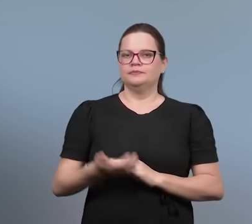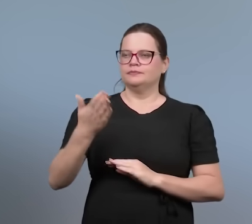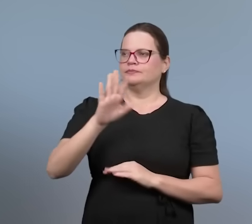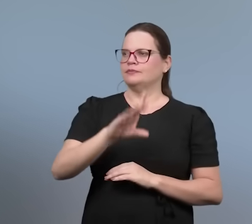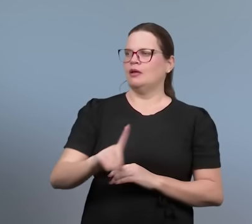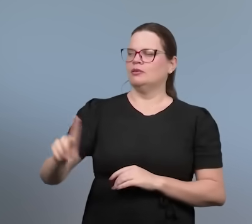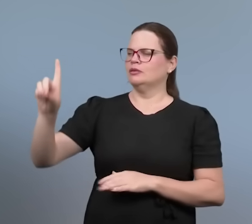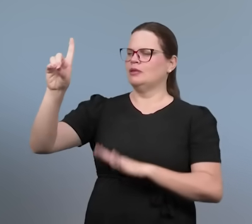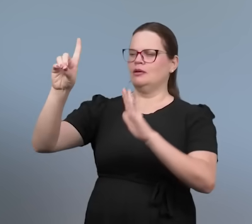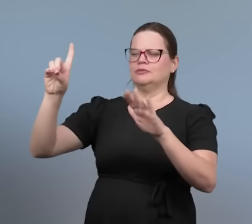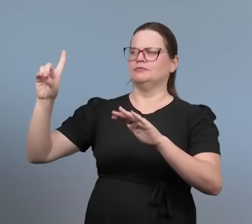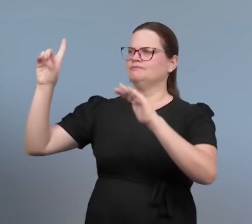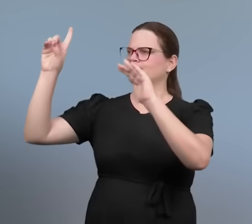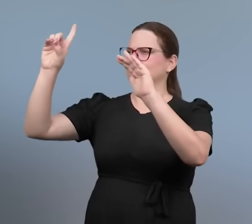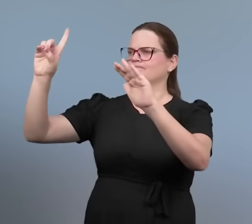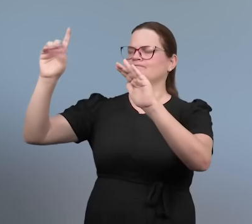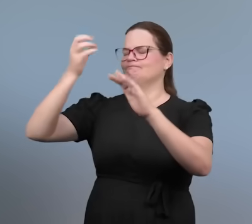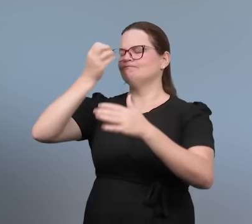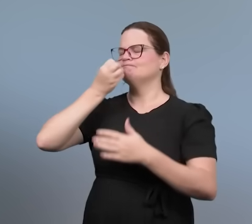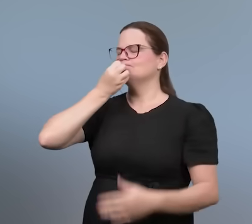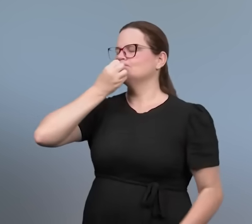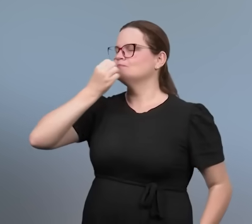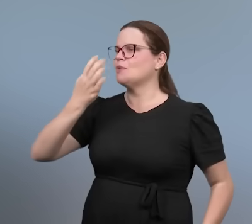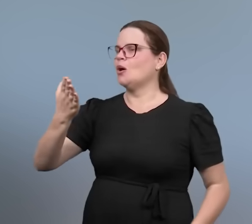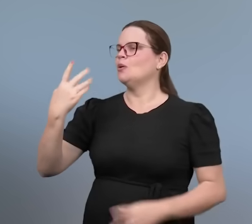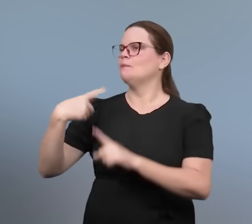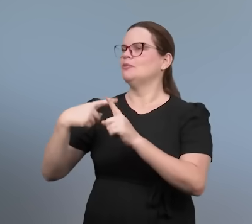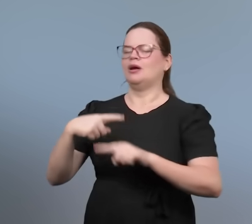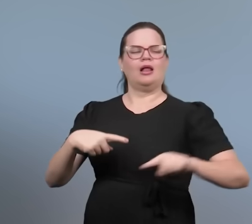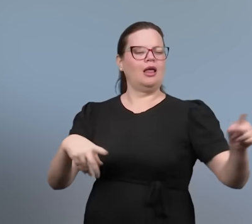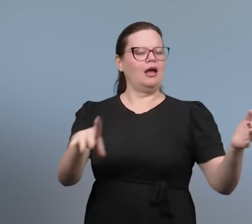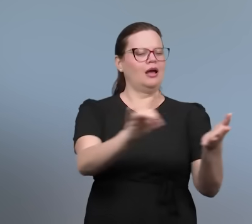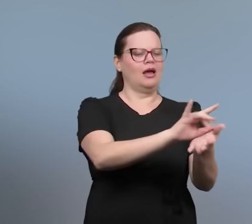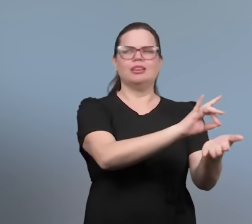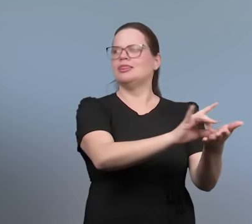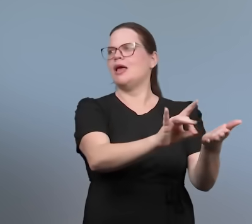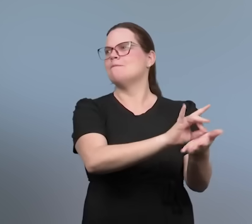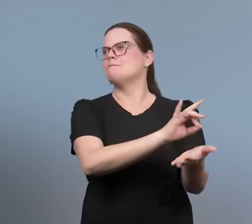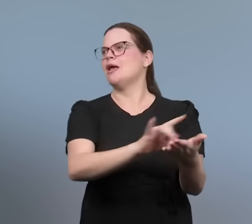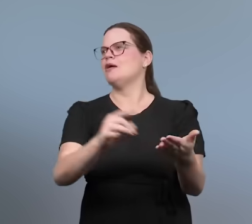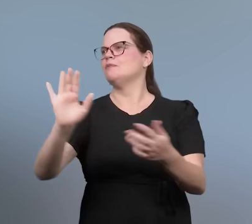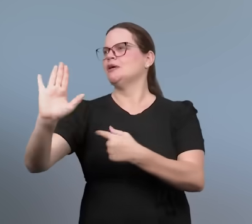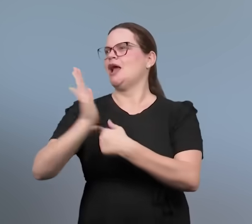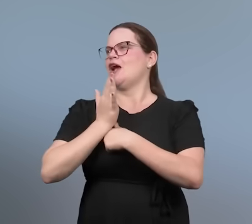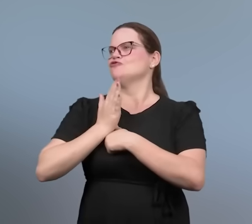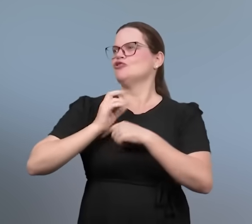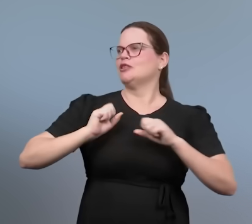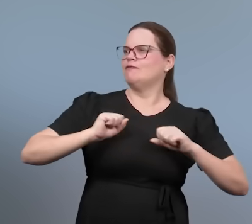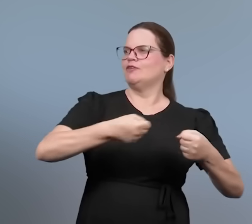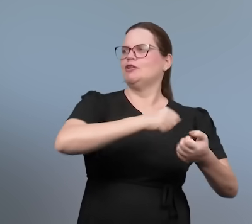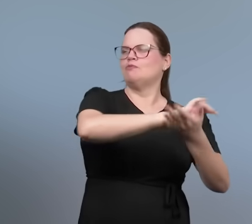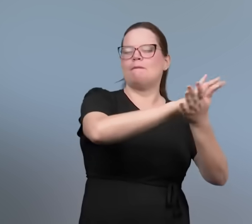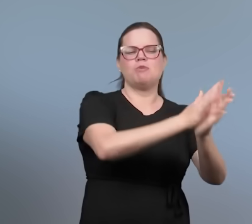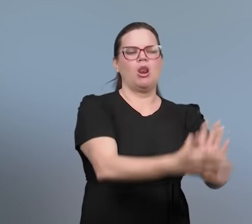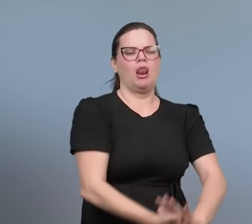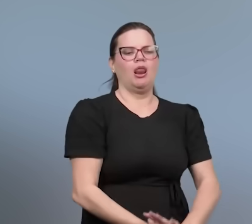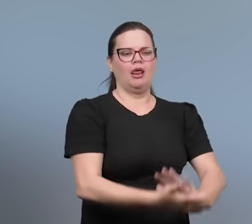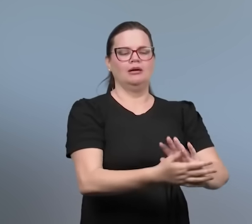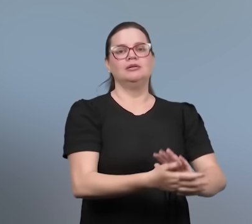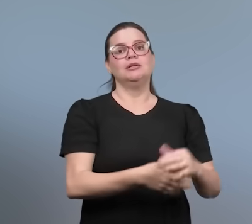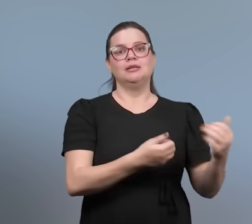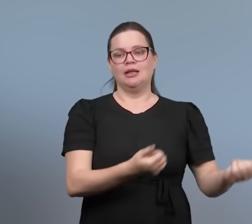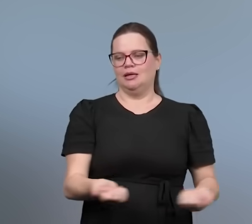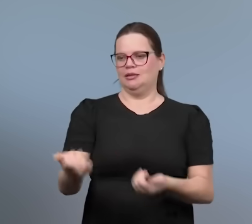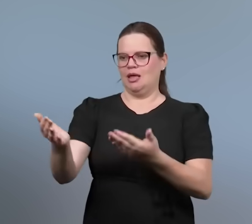seja o Deus Altíssimo, que entregou os teus inimigos nas tuas mãos e deu-lhe